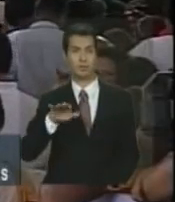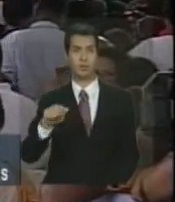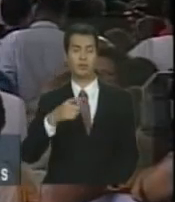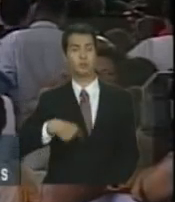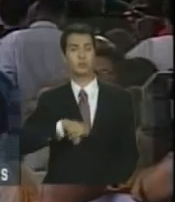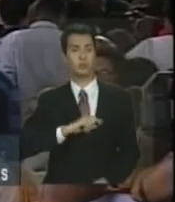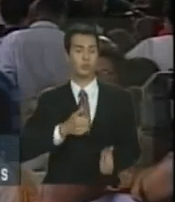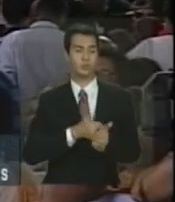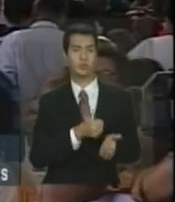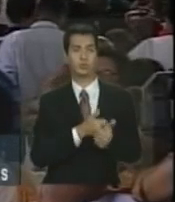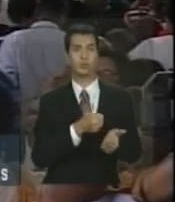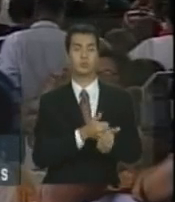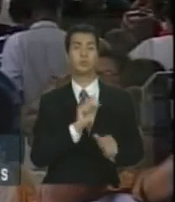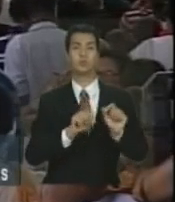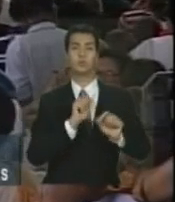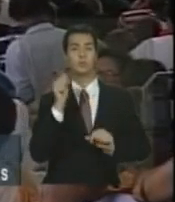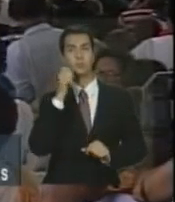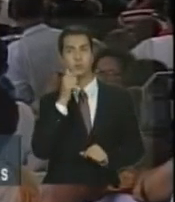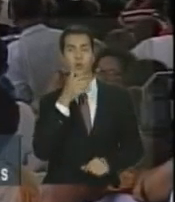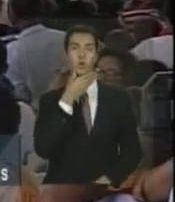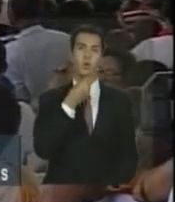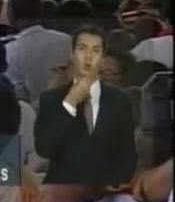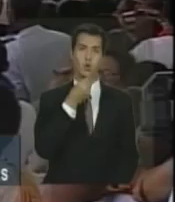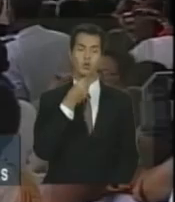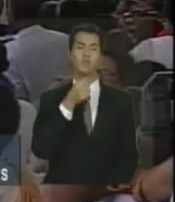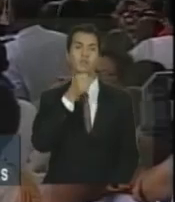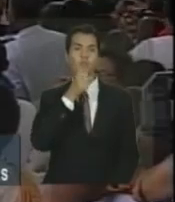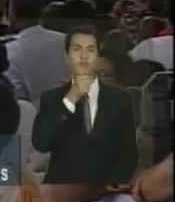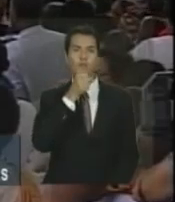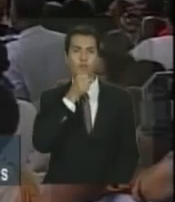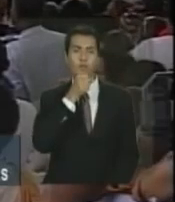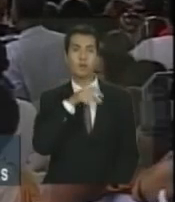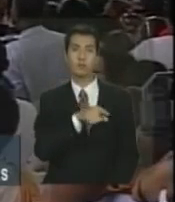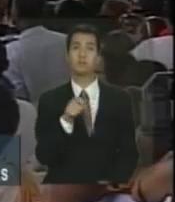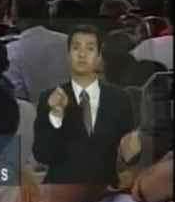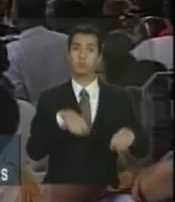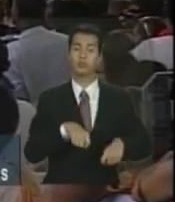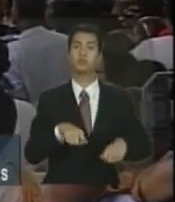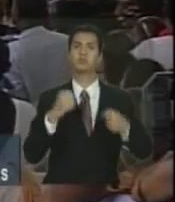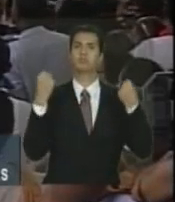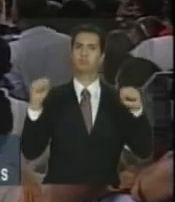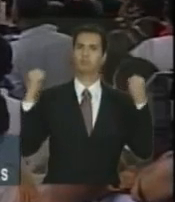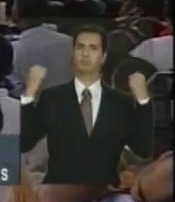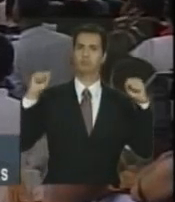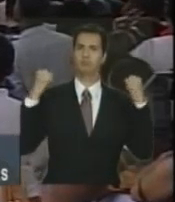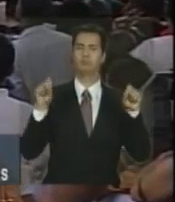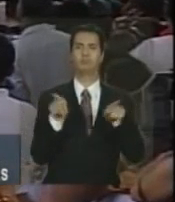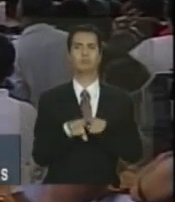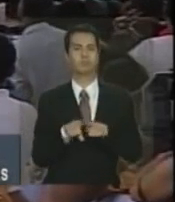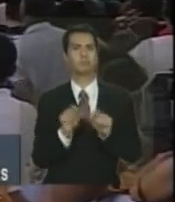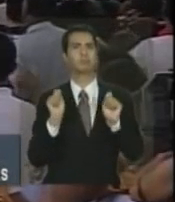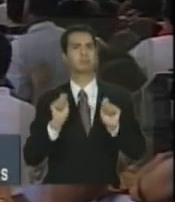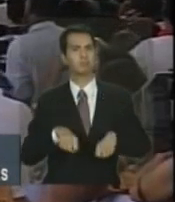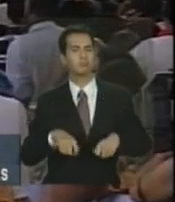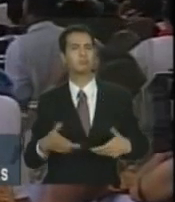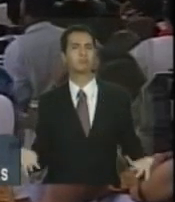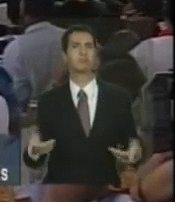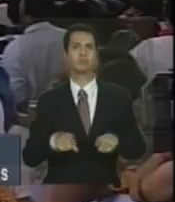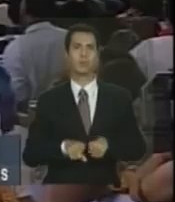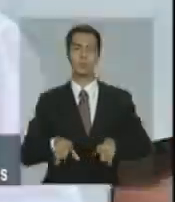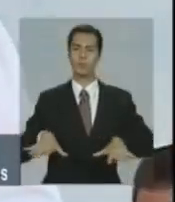fato das meninas e meninos da melhor idade começarem a fazer exercício, atividade física,